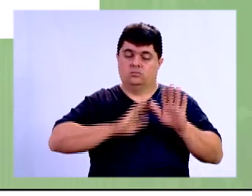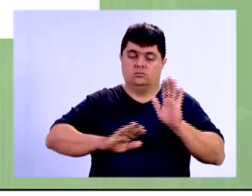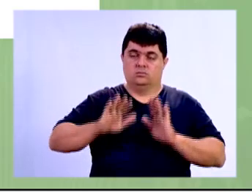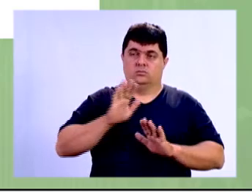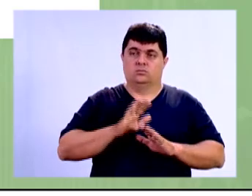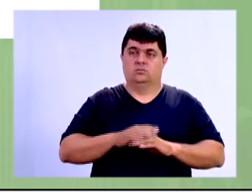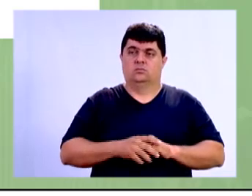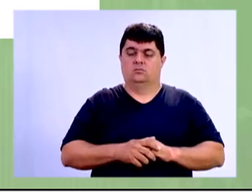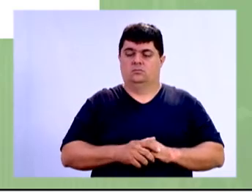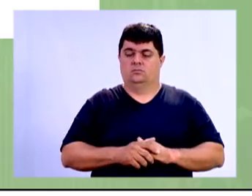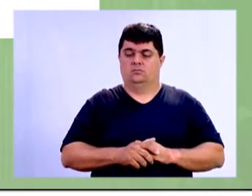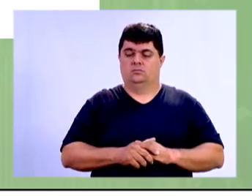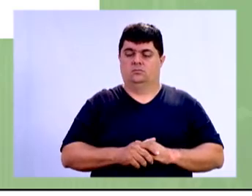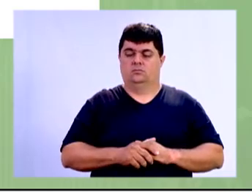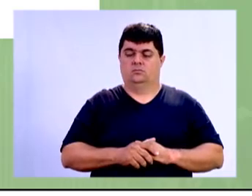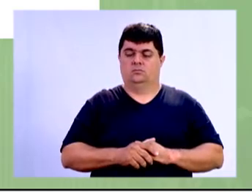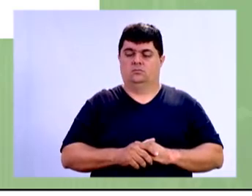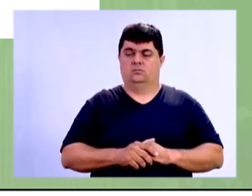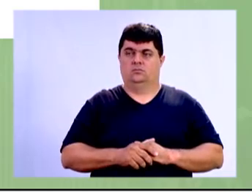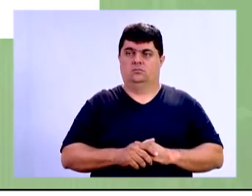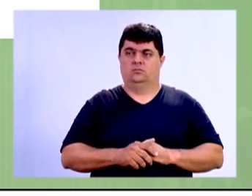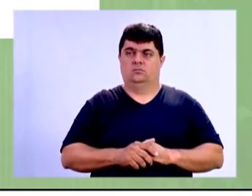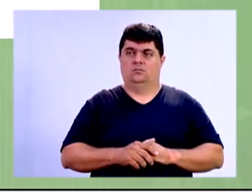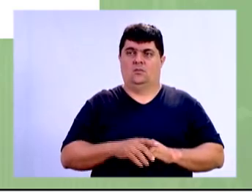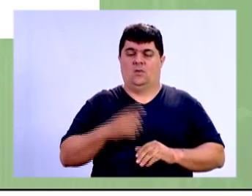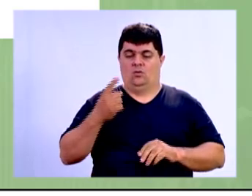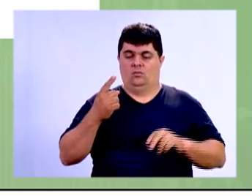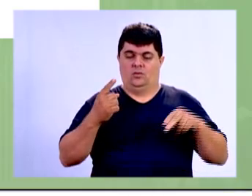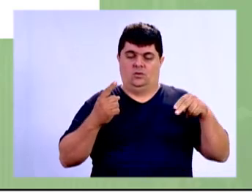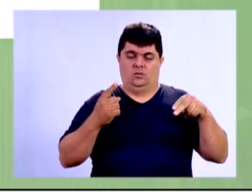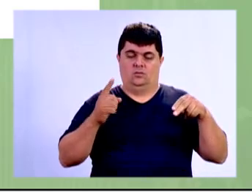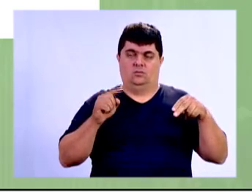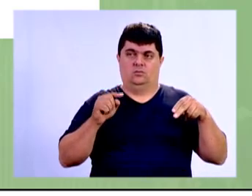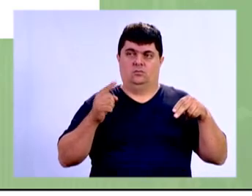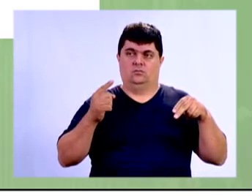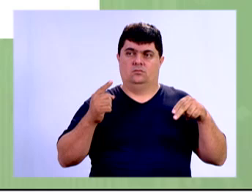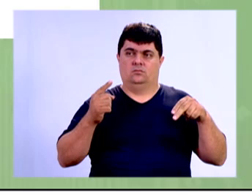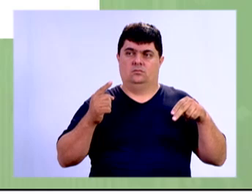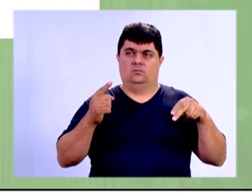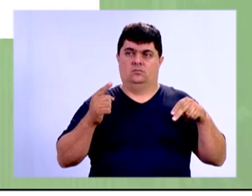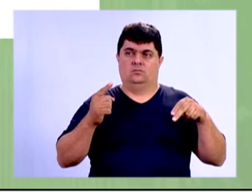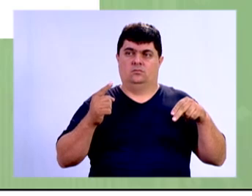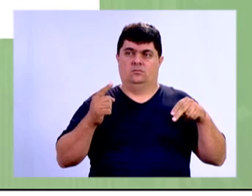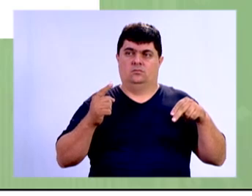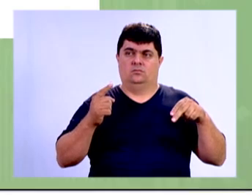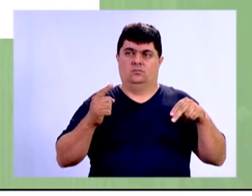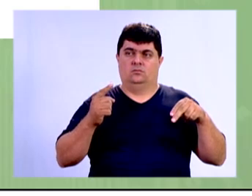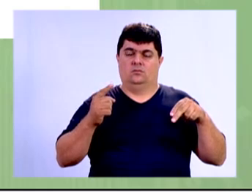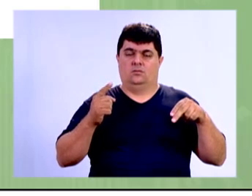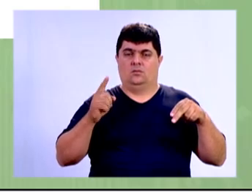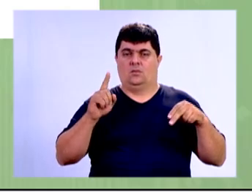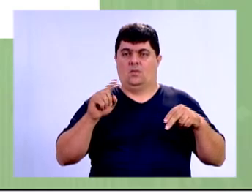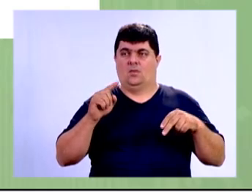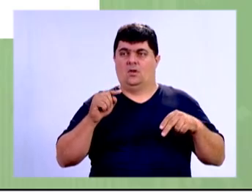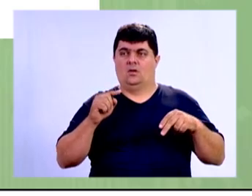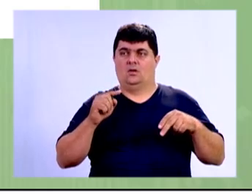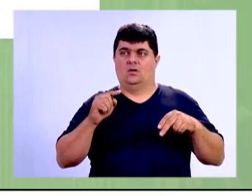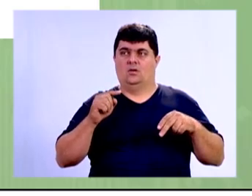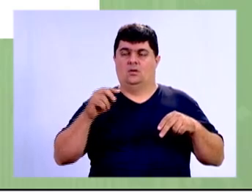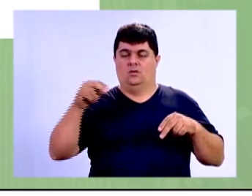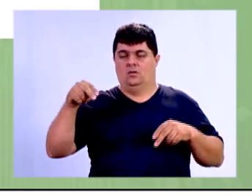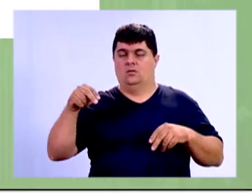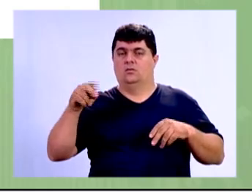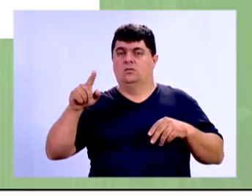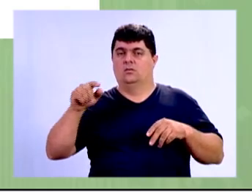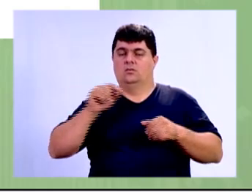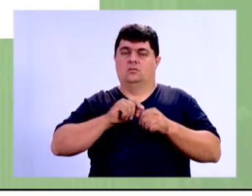falei. Aqui é um relacionamento de 1 para N. No 1 para N, como mostrei na aula passada, lá no N